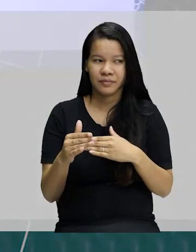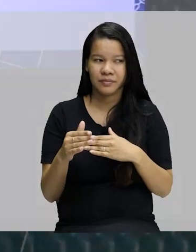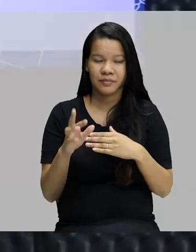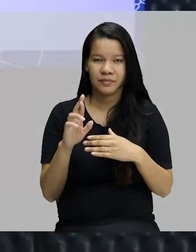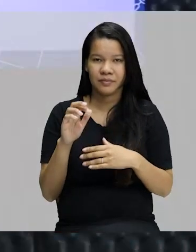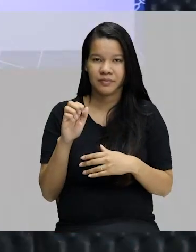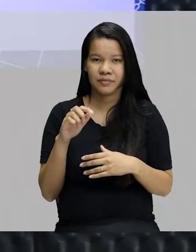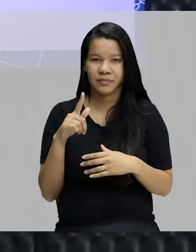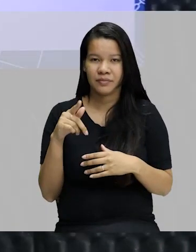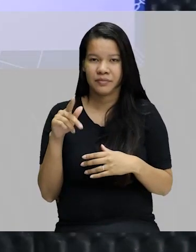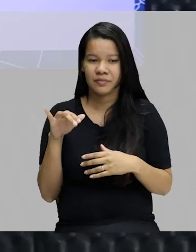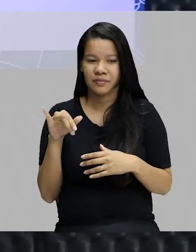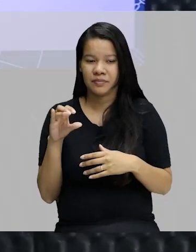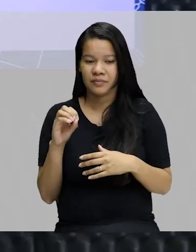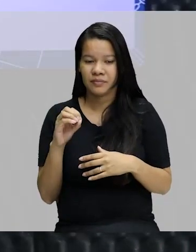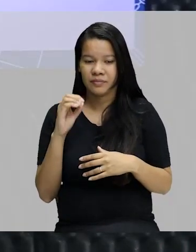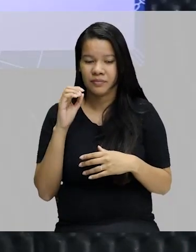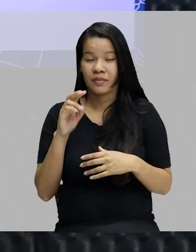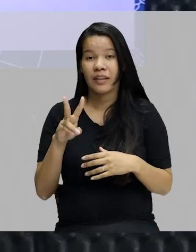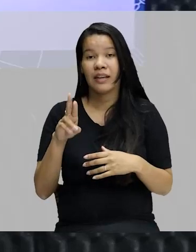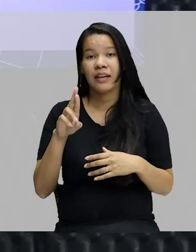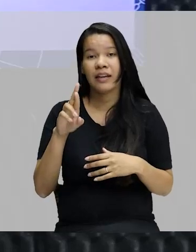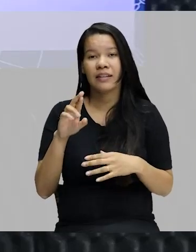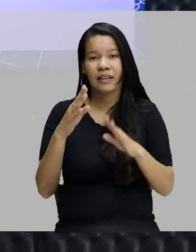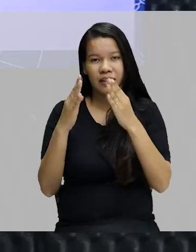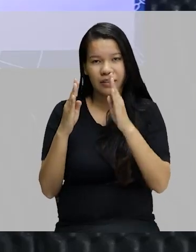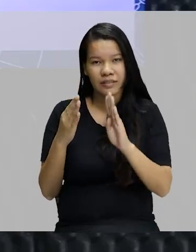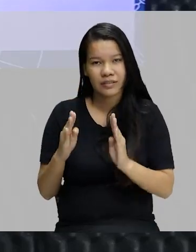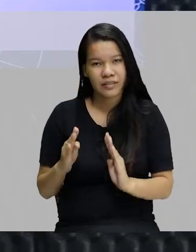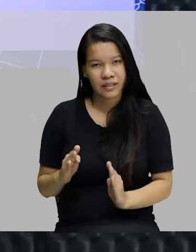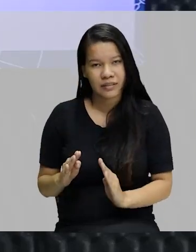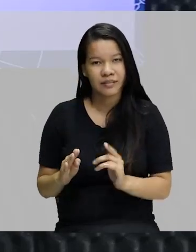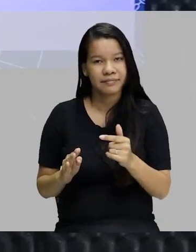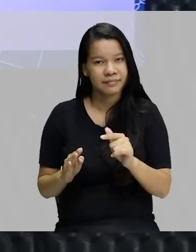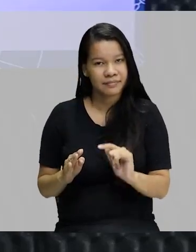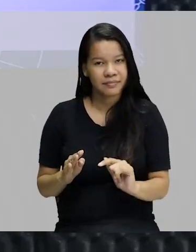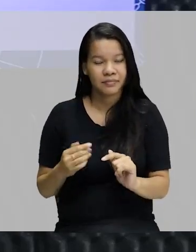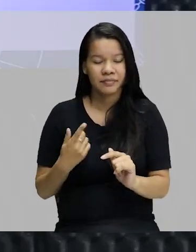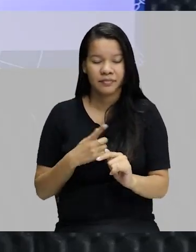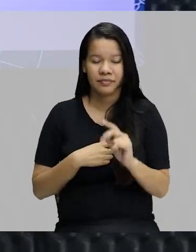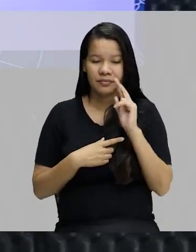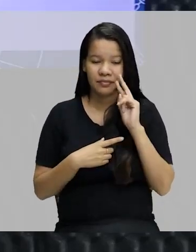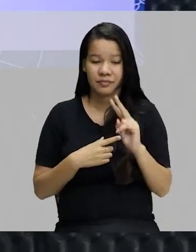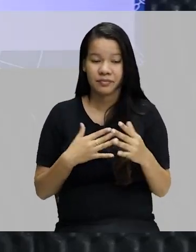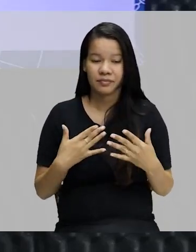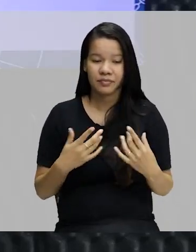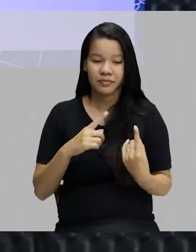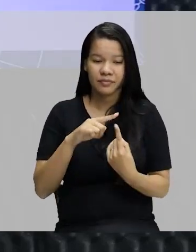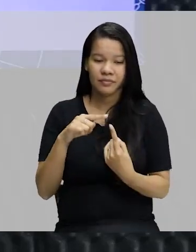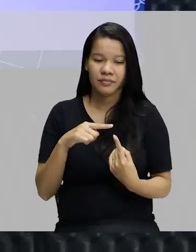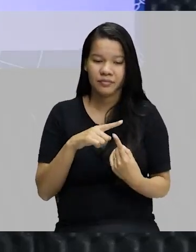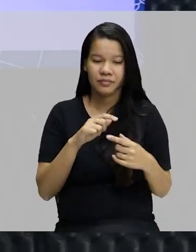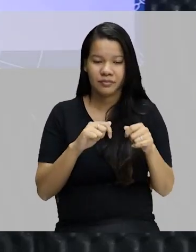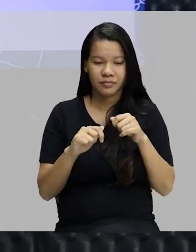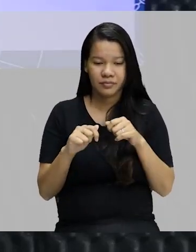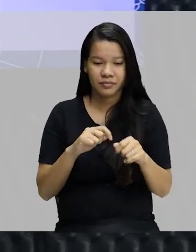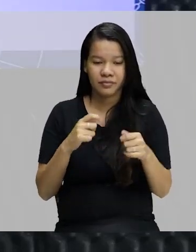revisão, vamos ver quais são os tipos de reações que são possíveis para a síntese, para a